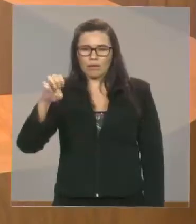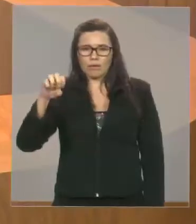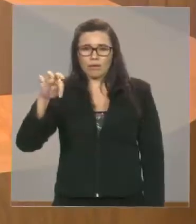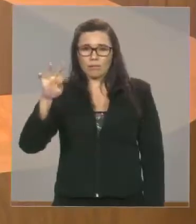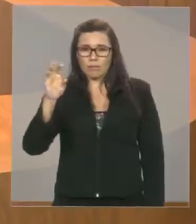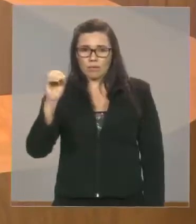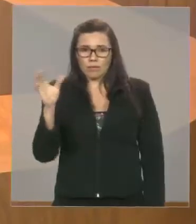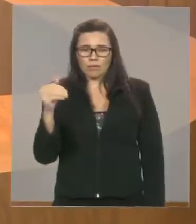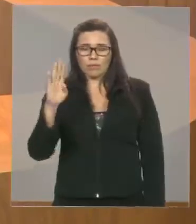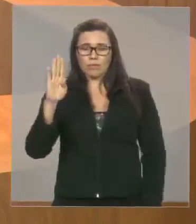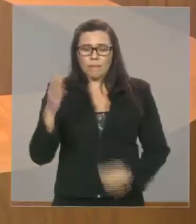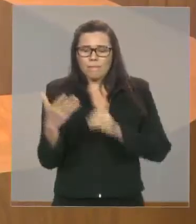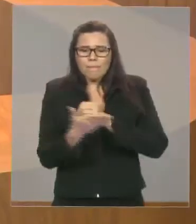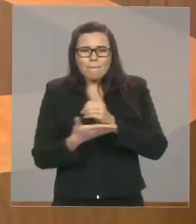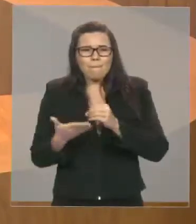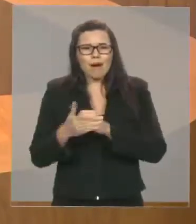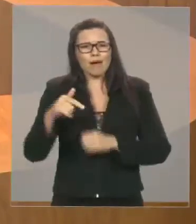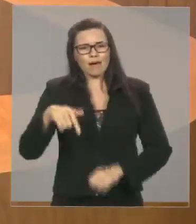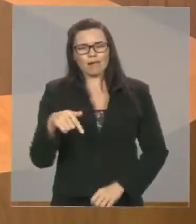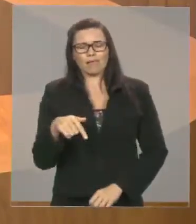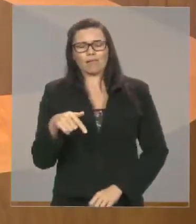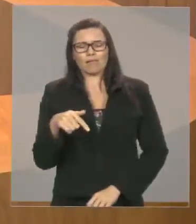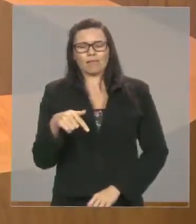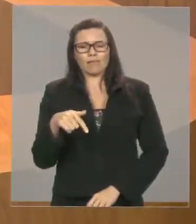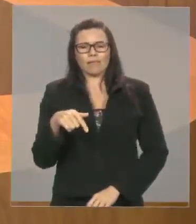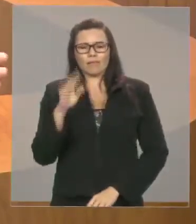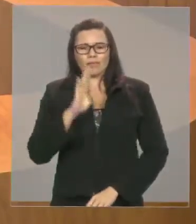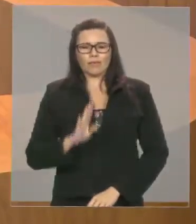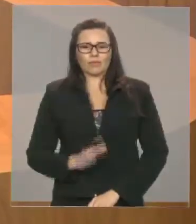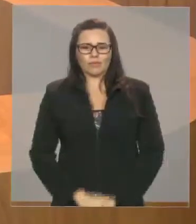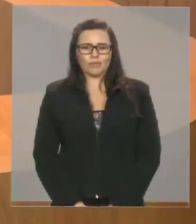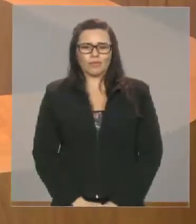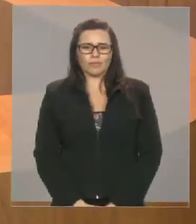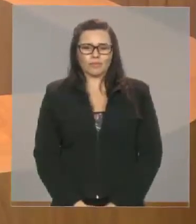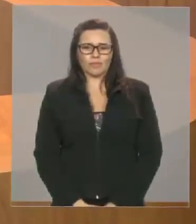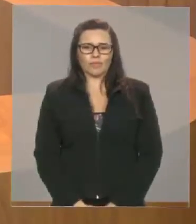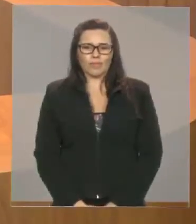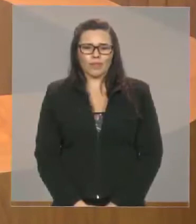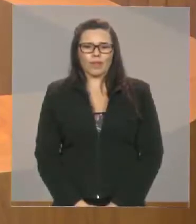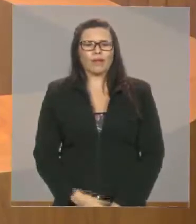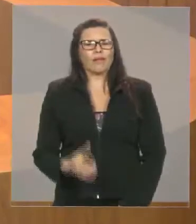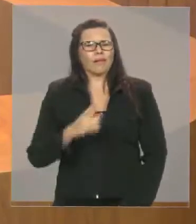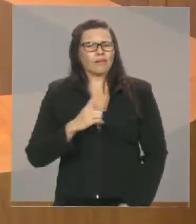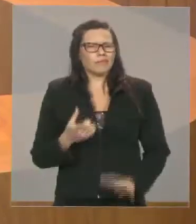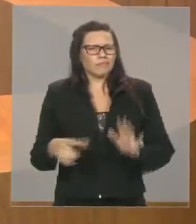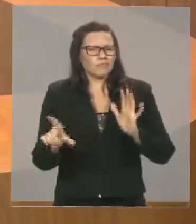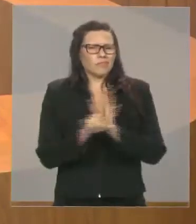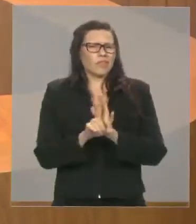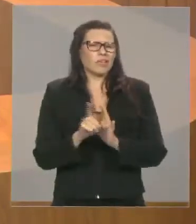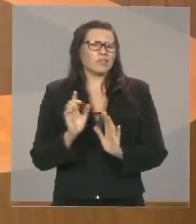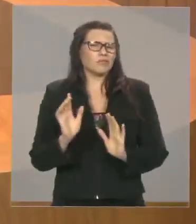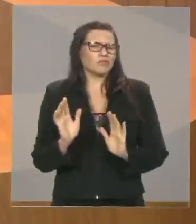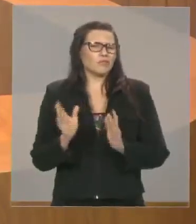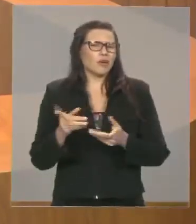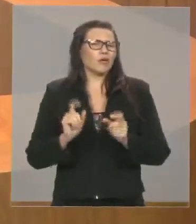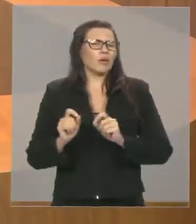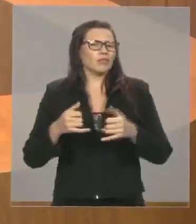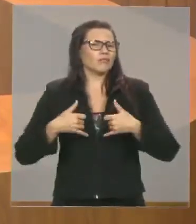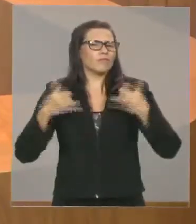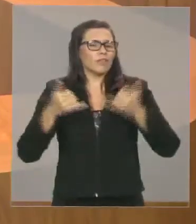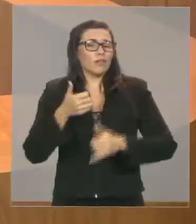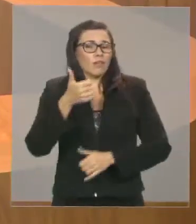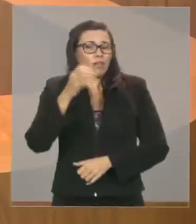lei está fazendo 10 anos de promulgada. Mas o fato concreto é que essa, digamos assim,